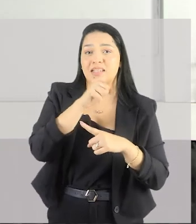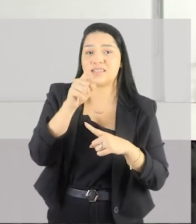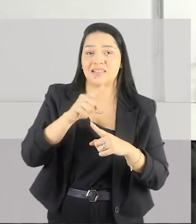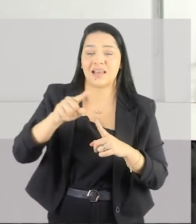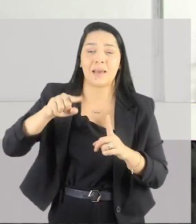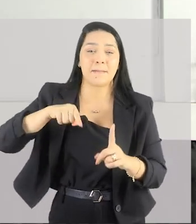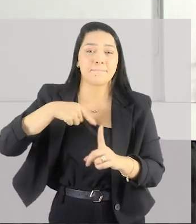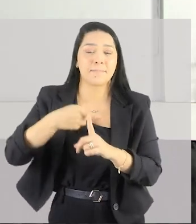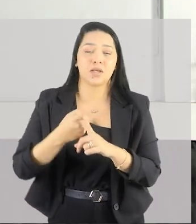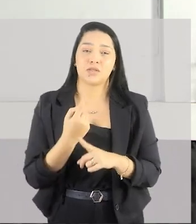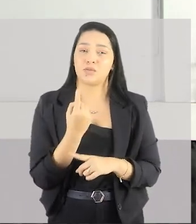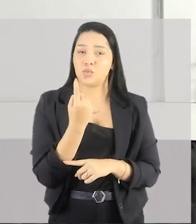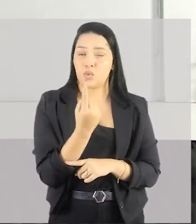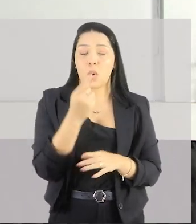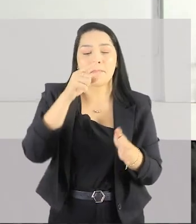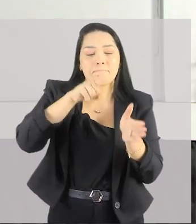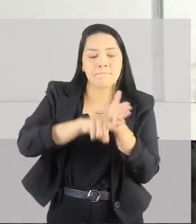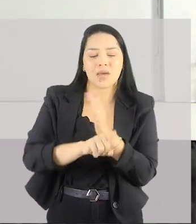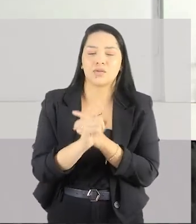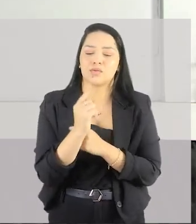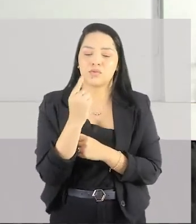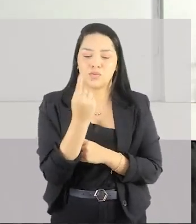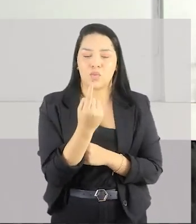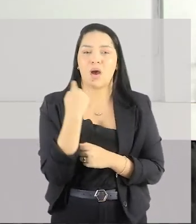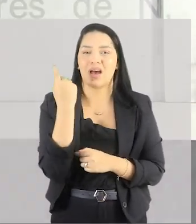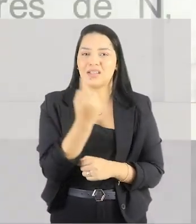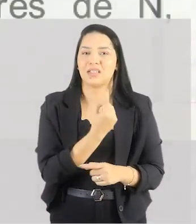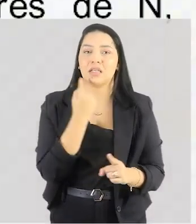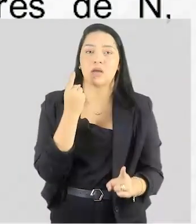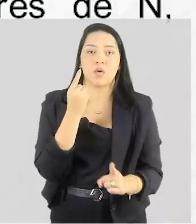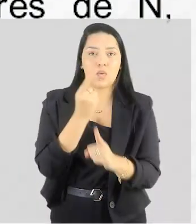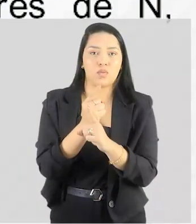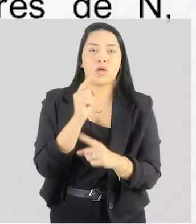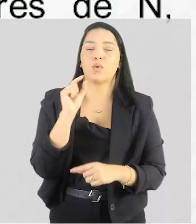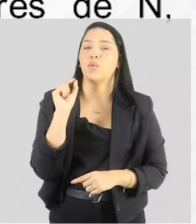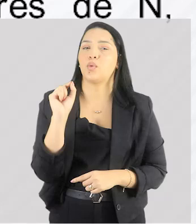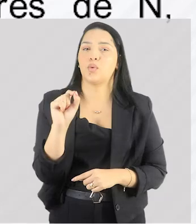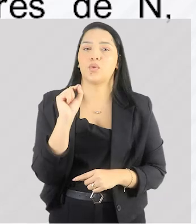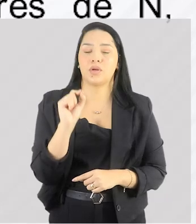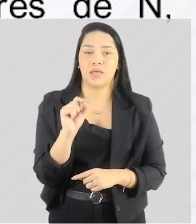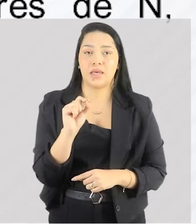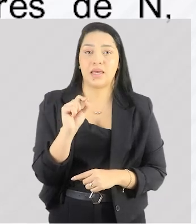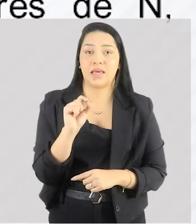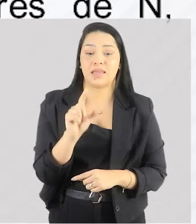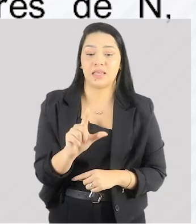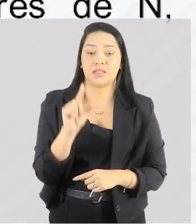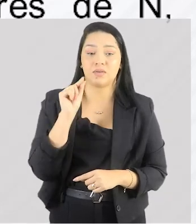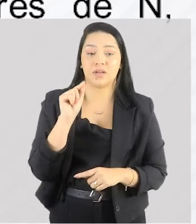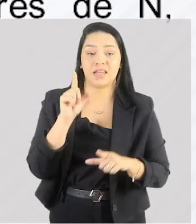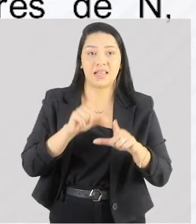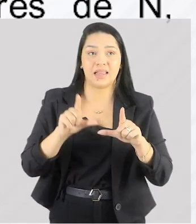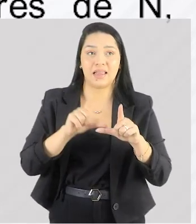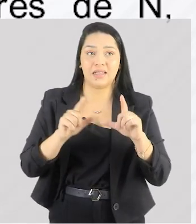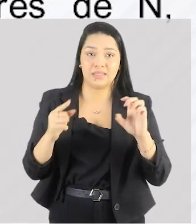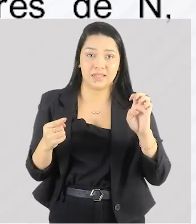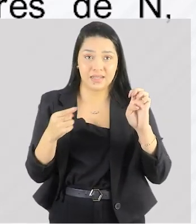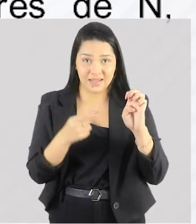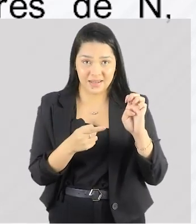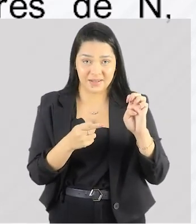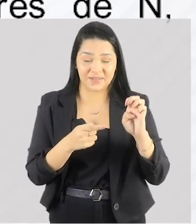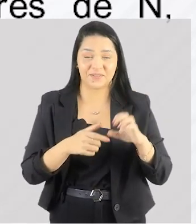1, menos 1, a gente vai encontrar exatamente na alternativa letra